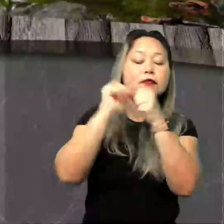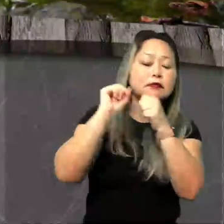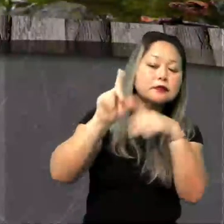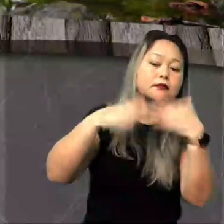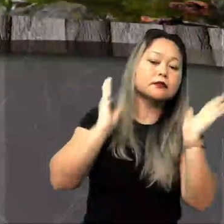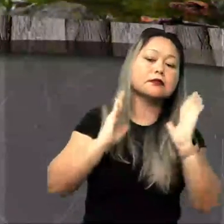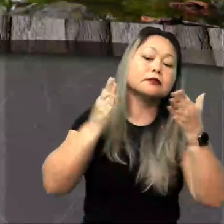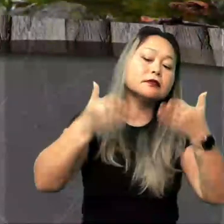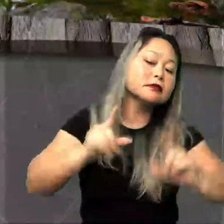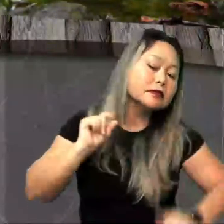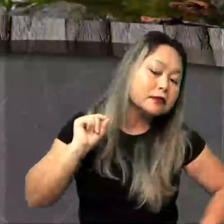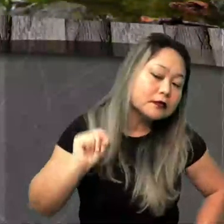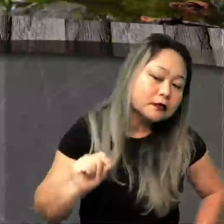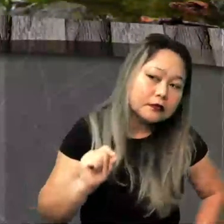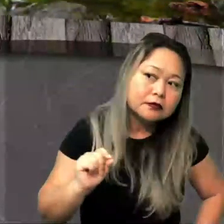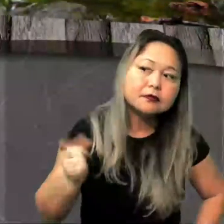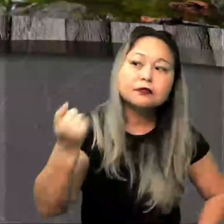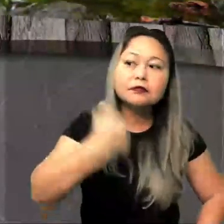obtivemos sobre os quê?